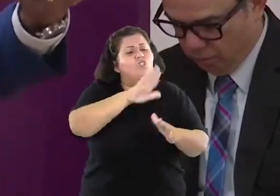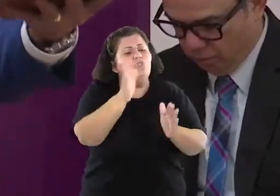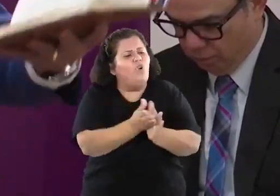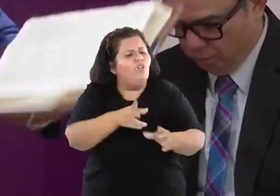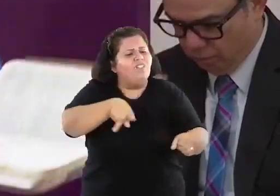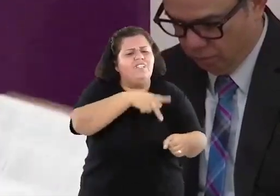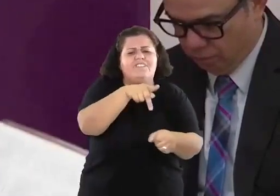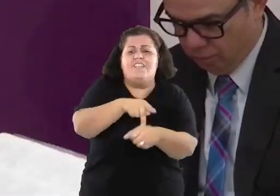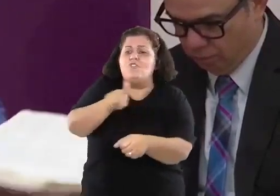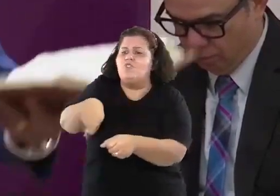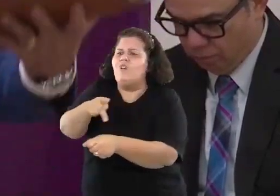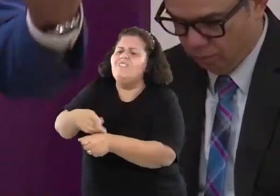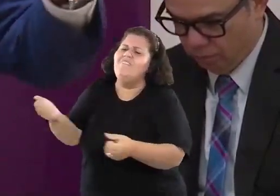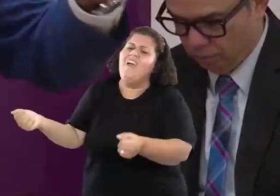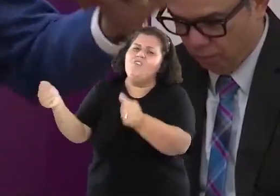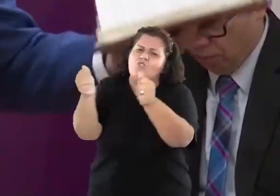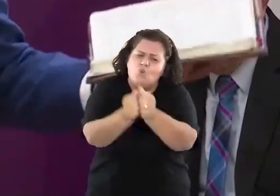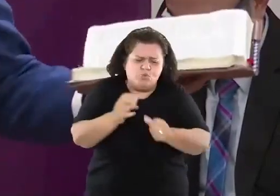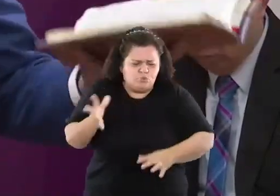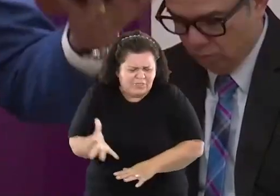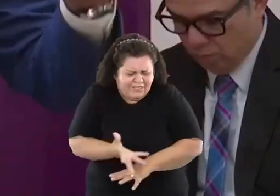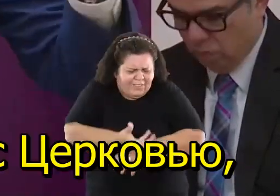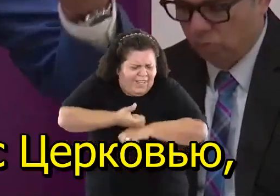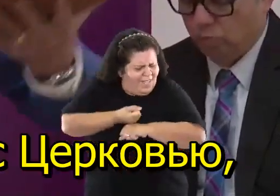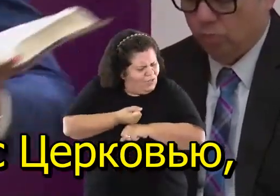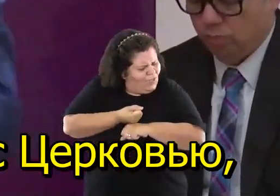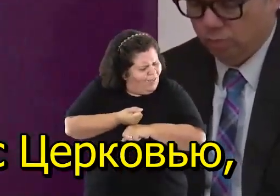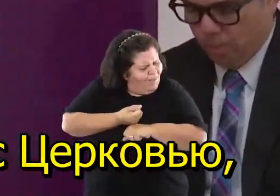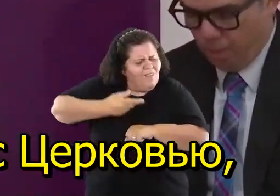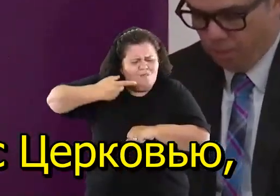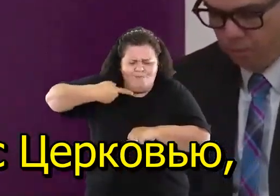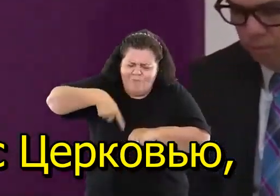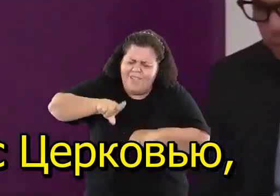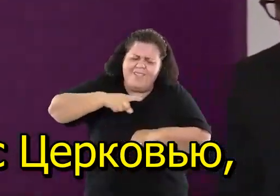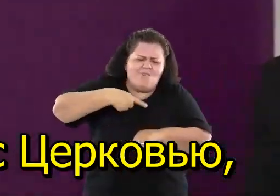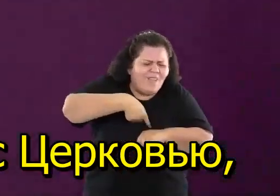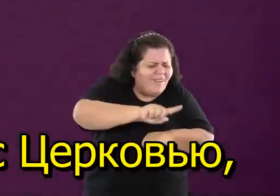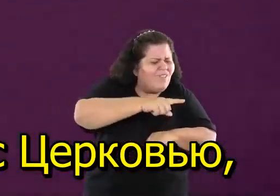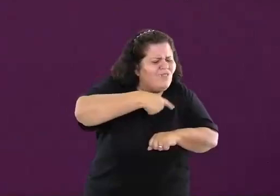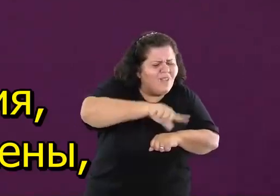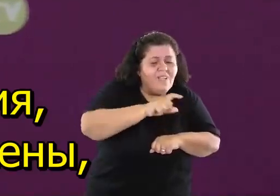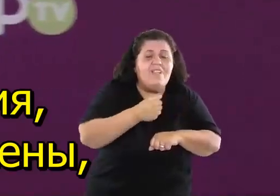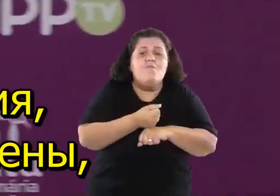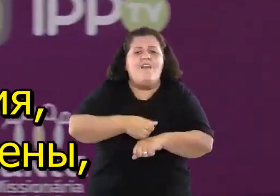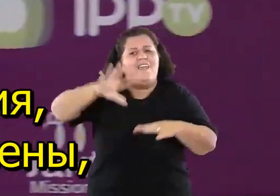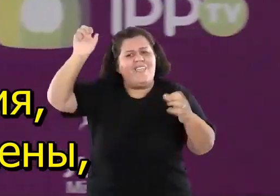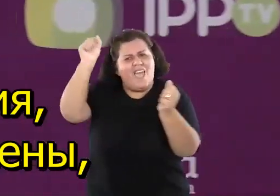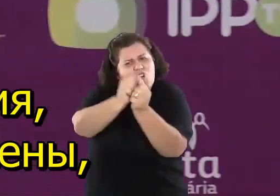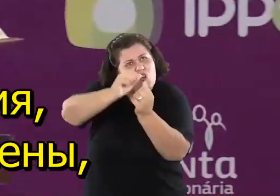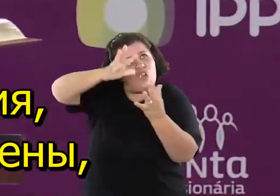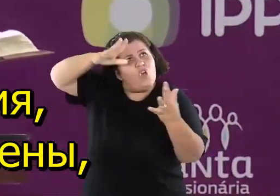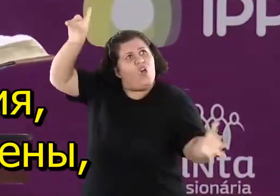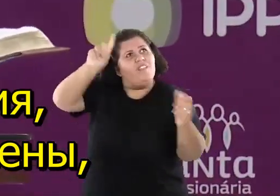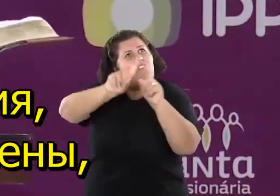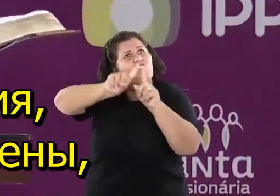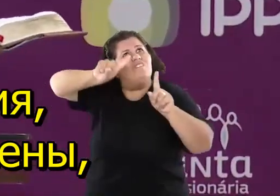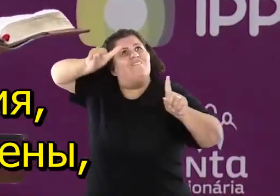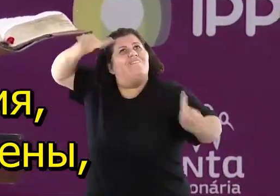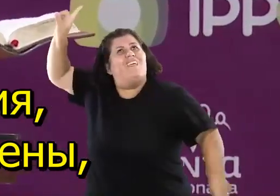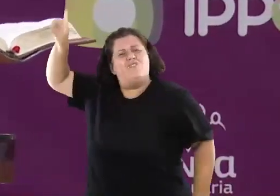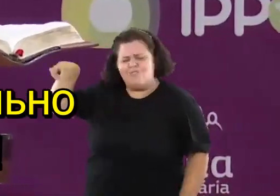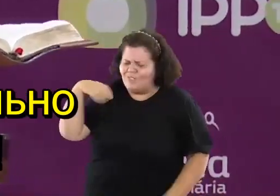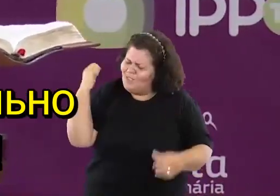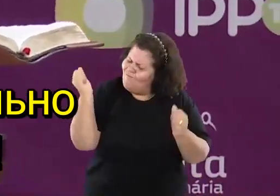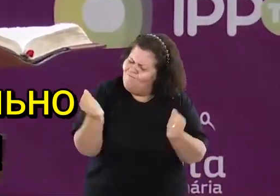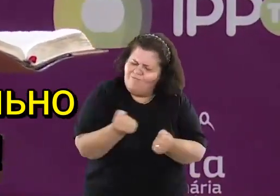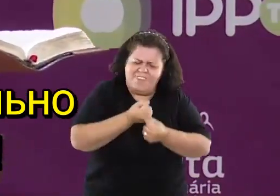sua igreja. E na medida que a igreja vai, Ele vai com a igreja, cooperando para a igreja, com a igreja, para que a glória de Deus se manifeste, para que os perdidos sejam